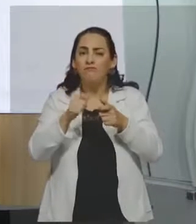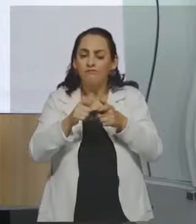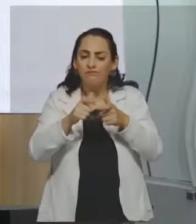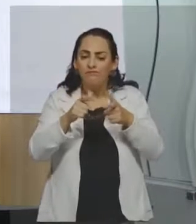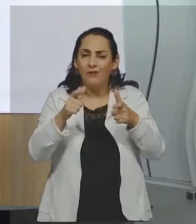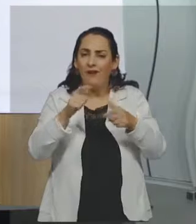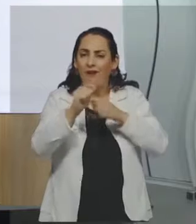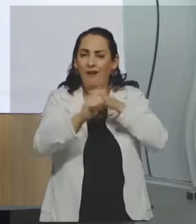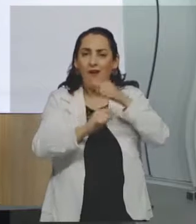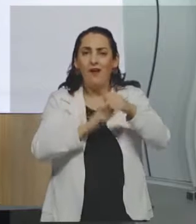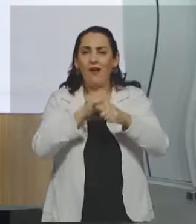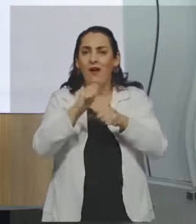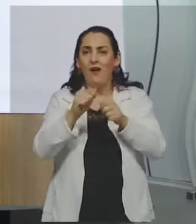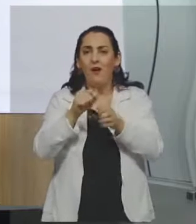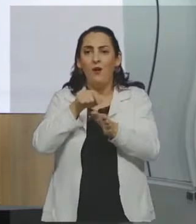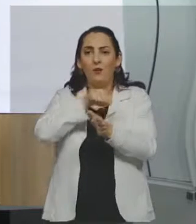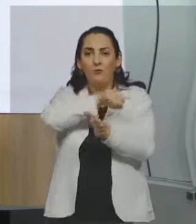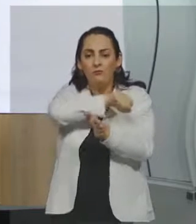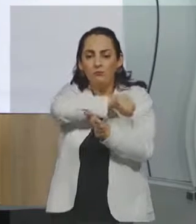não